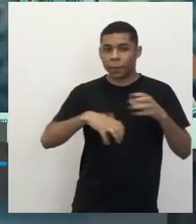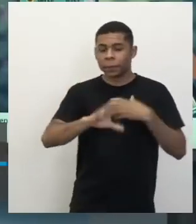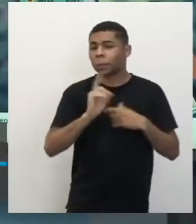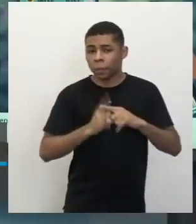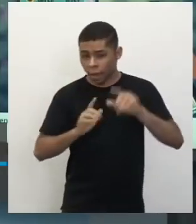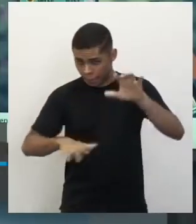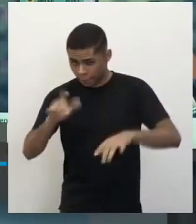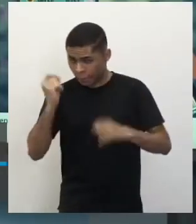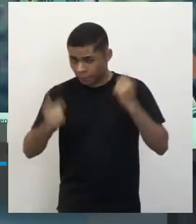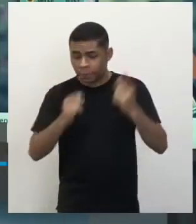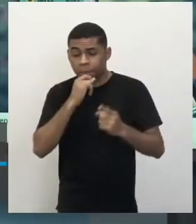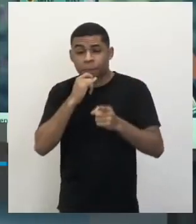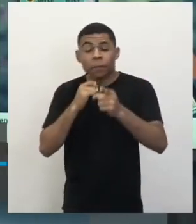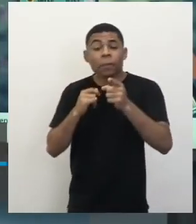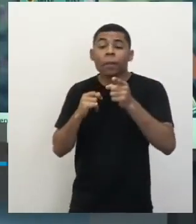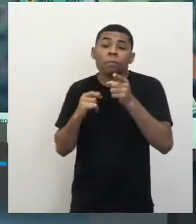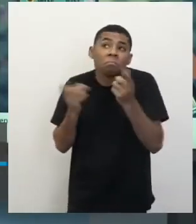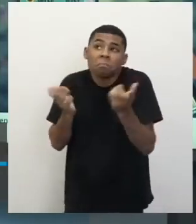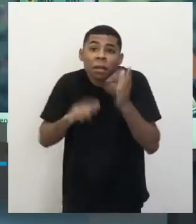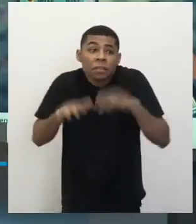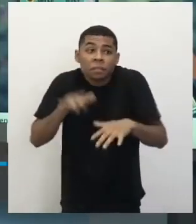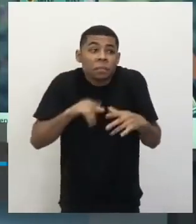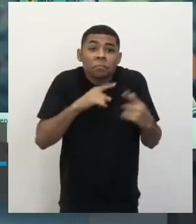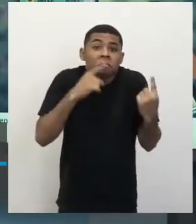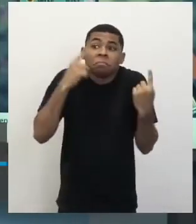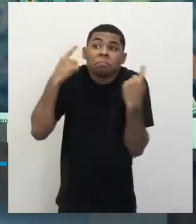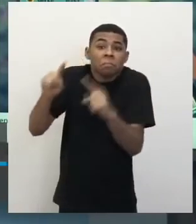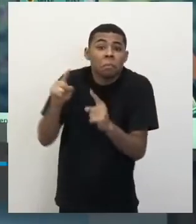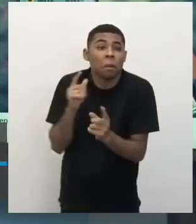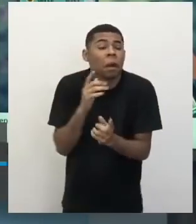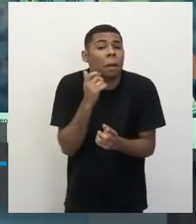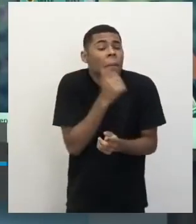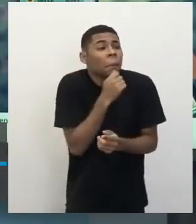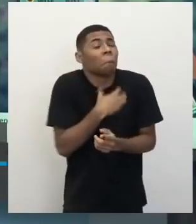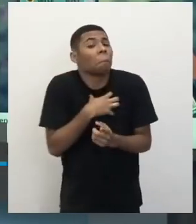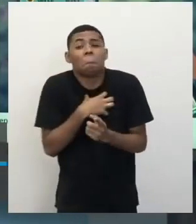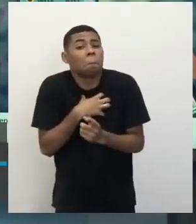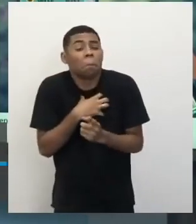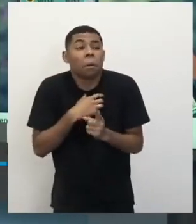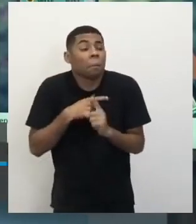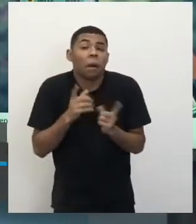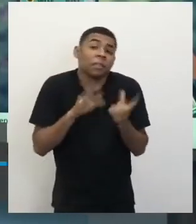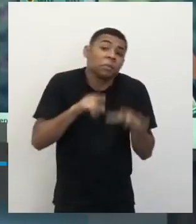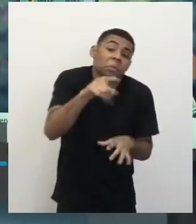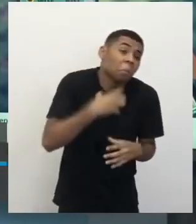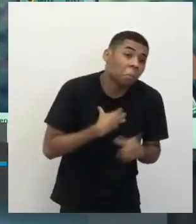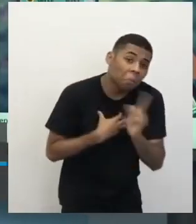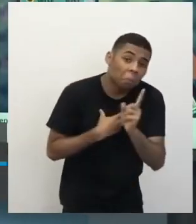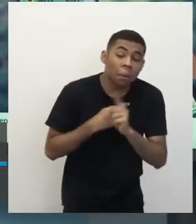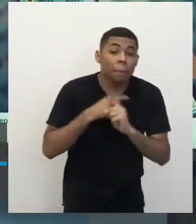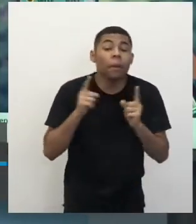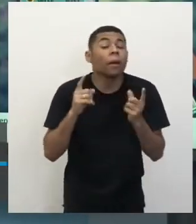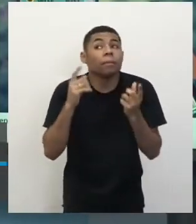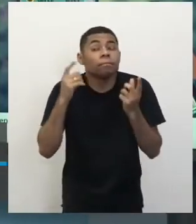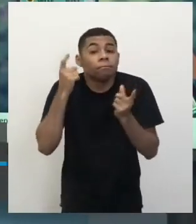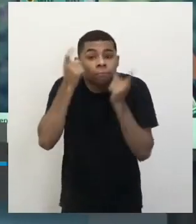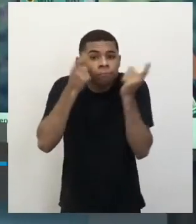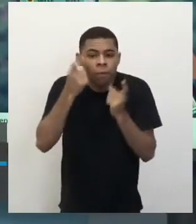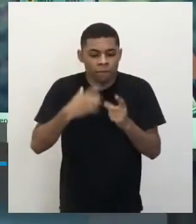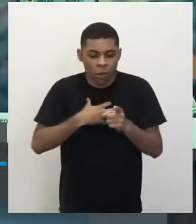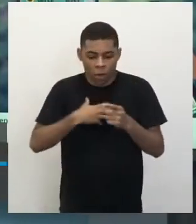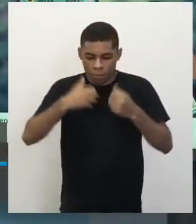nem sempre o que me ofende a Elaine, mas às vezes até a maneira como foi falado. Então, temos que pensar todos